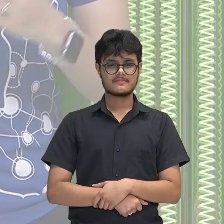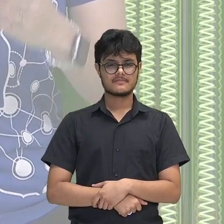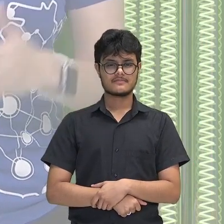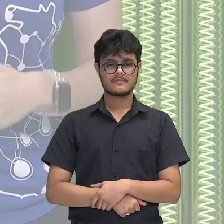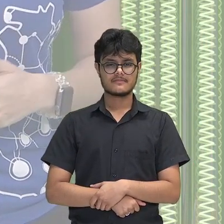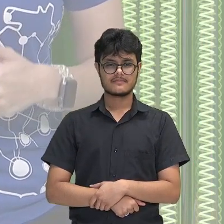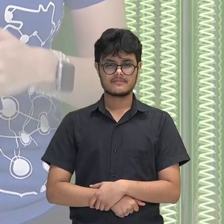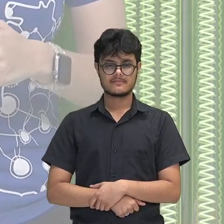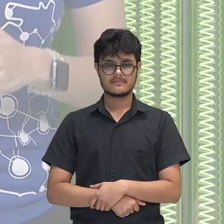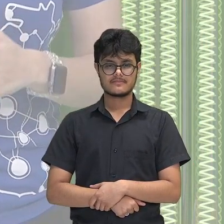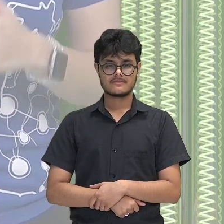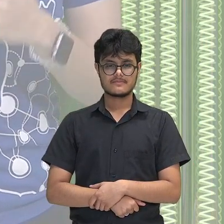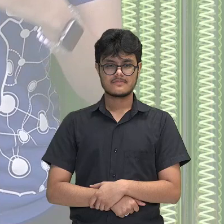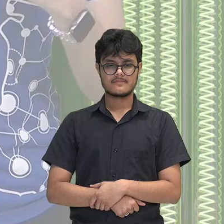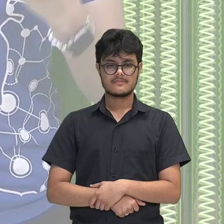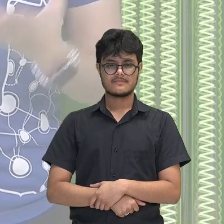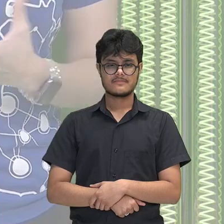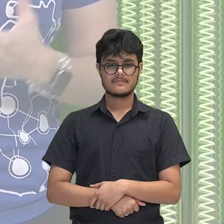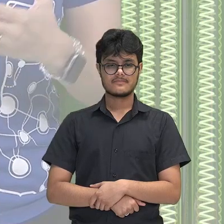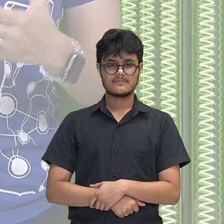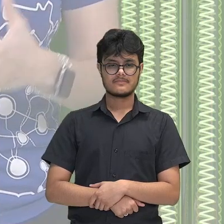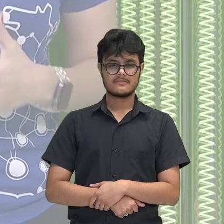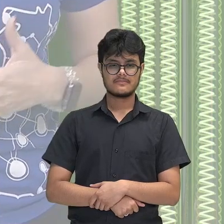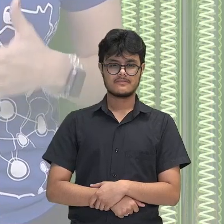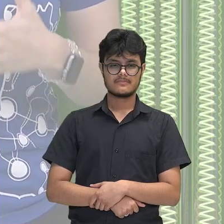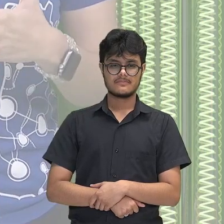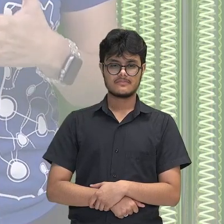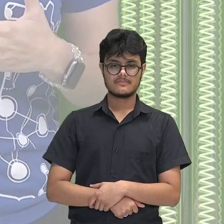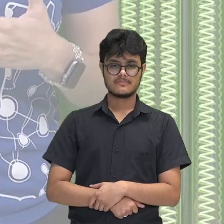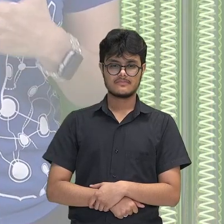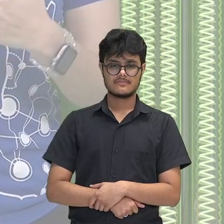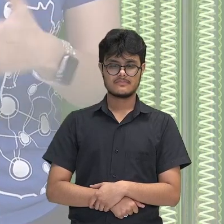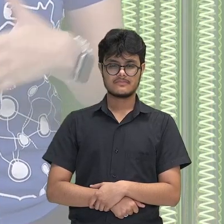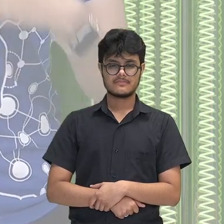né, que vai ser essa energia que vai